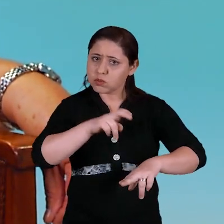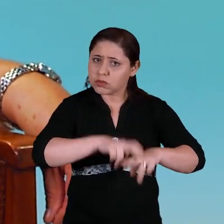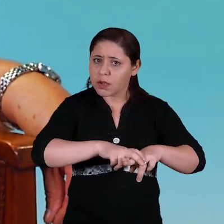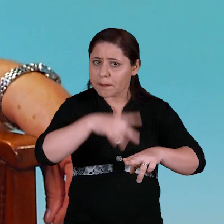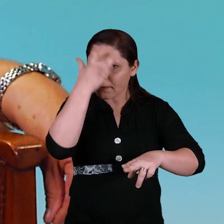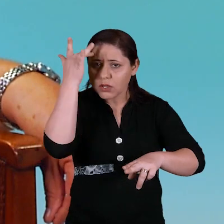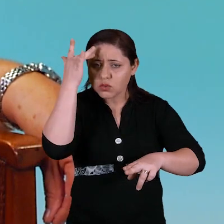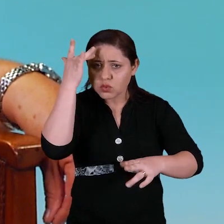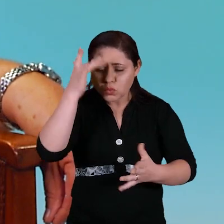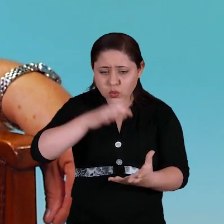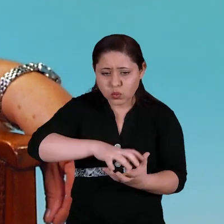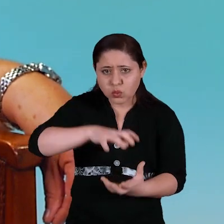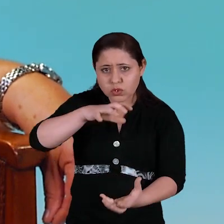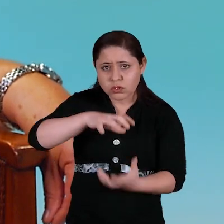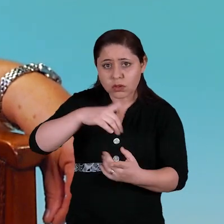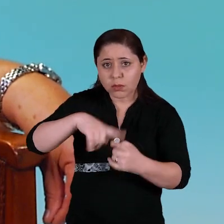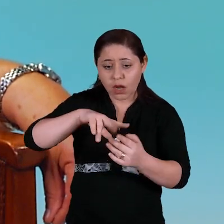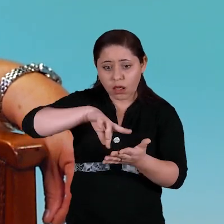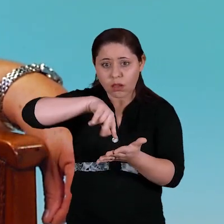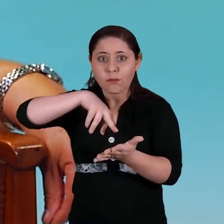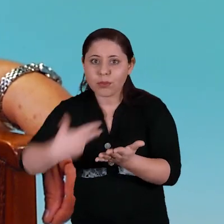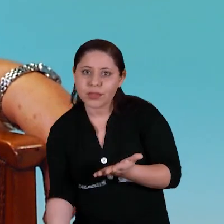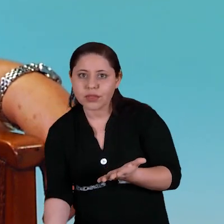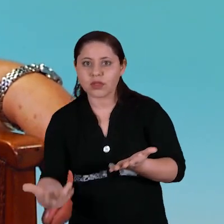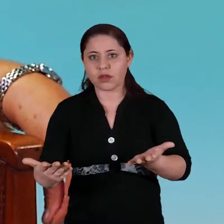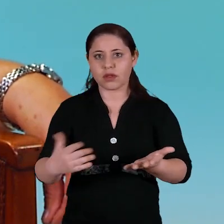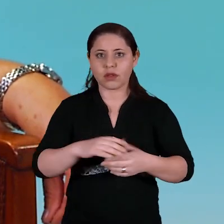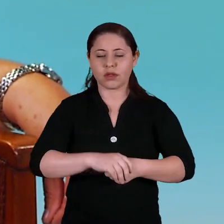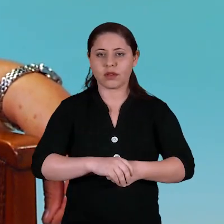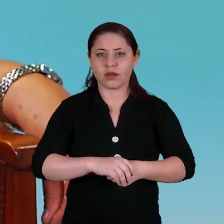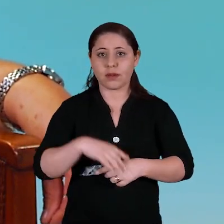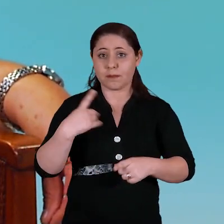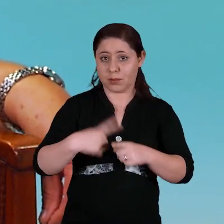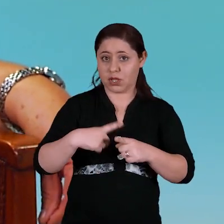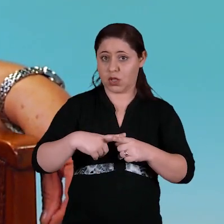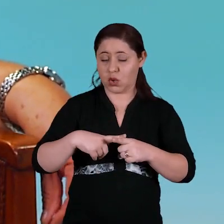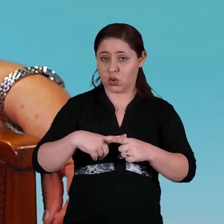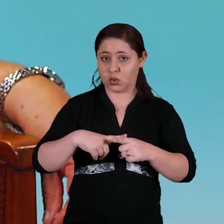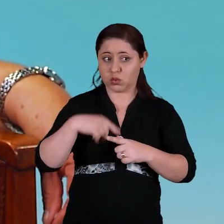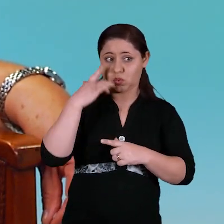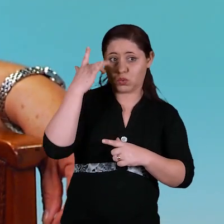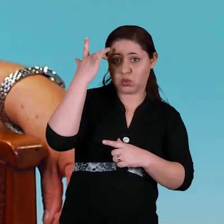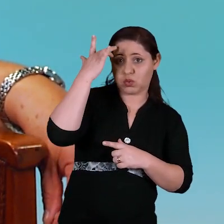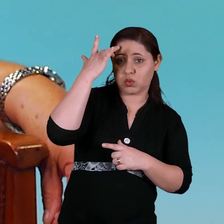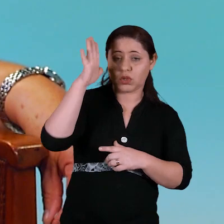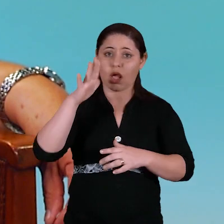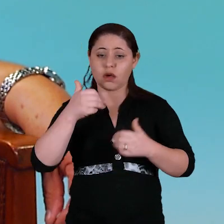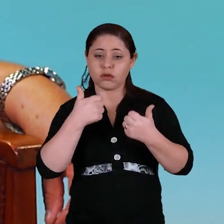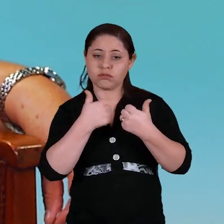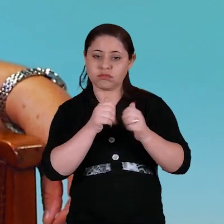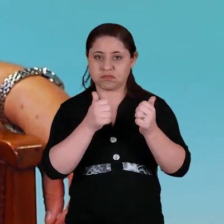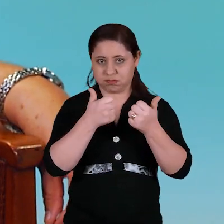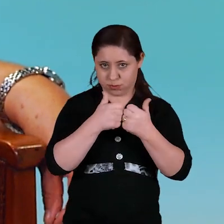para a idosa, porque ela vai cair, a pessoa vai cair. Porque a gente não sabe o ônibus, o